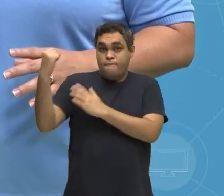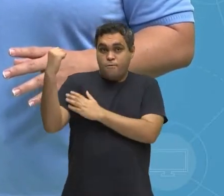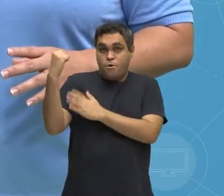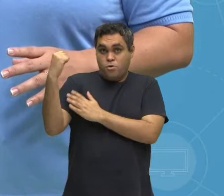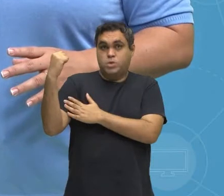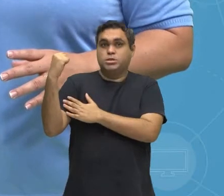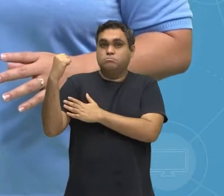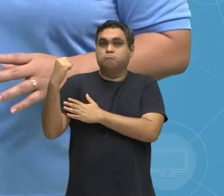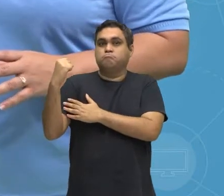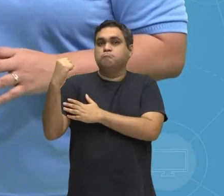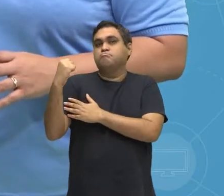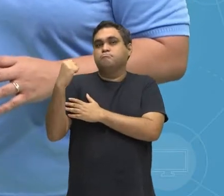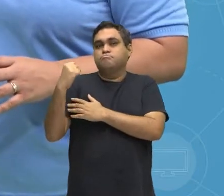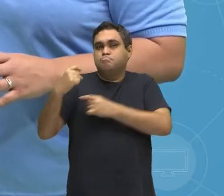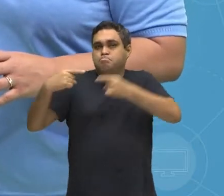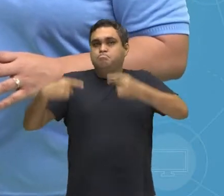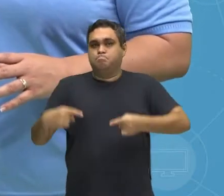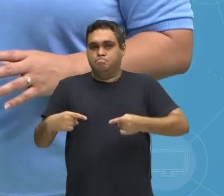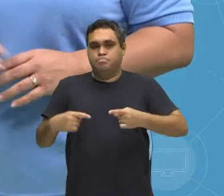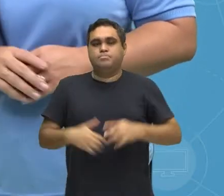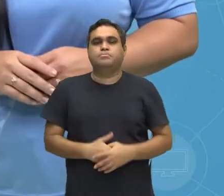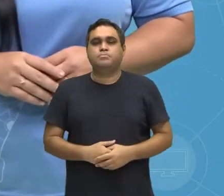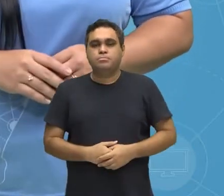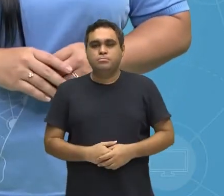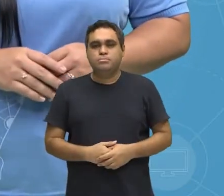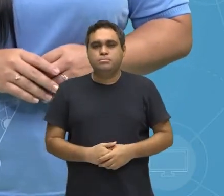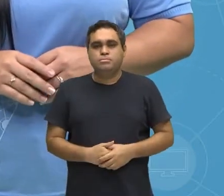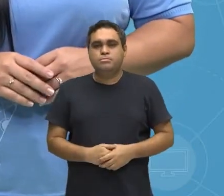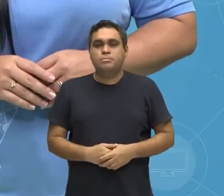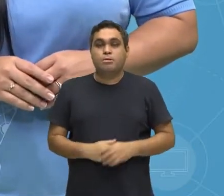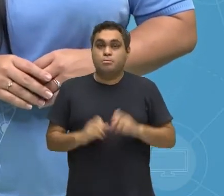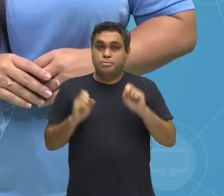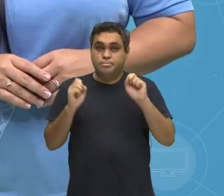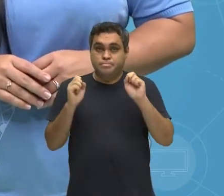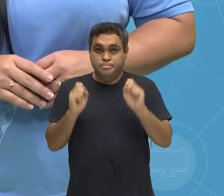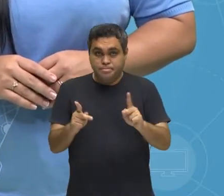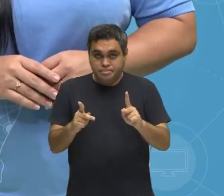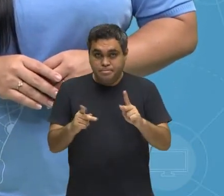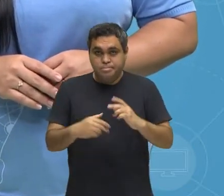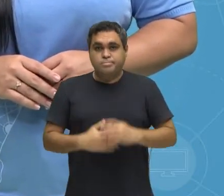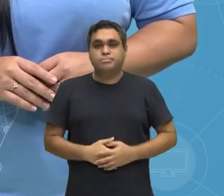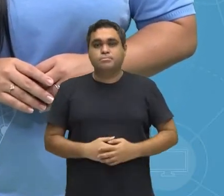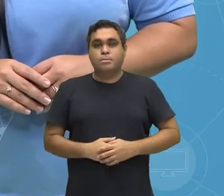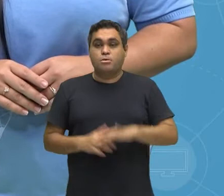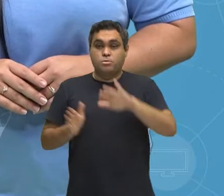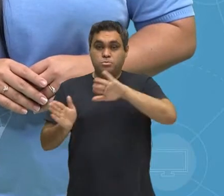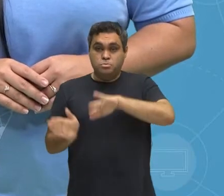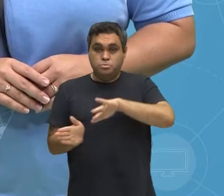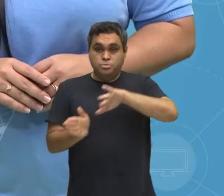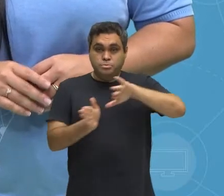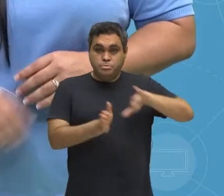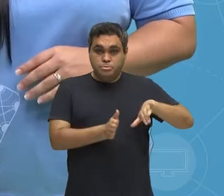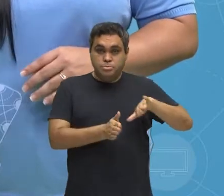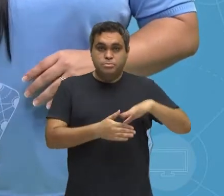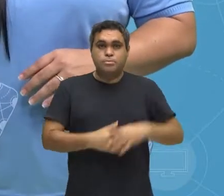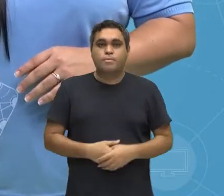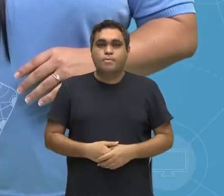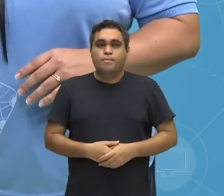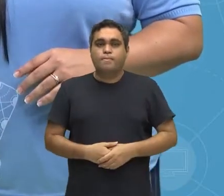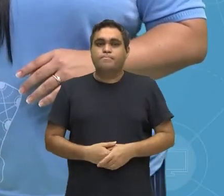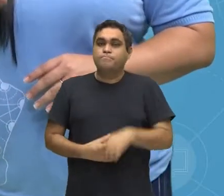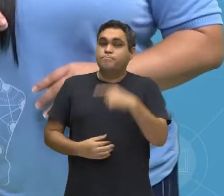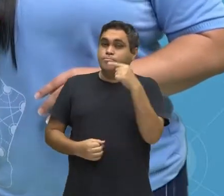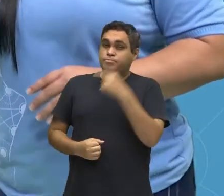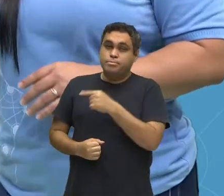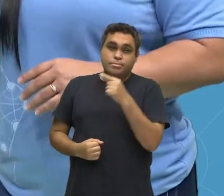do time, né? Certo? Muito bem. Vamos prosseguir, vamos ver outra. Essa